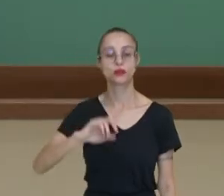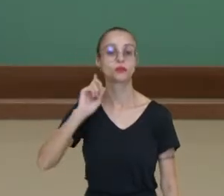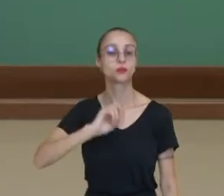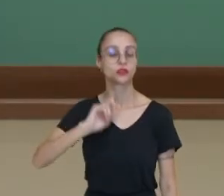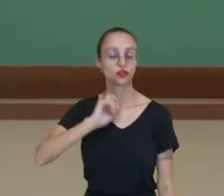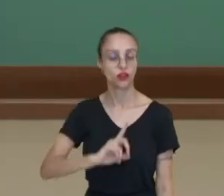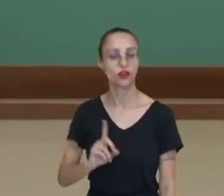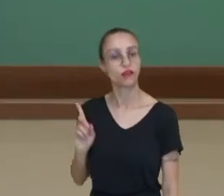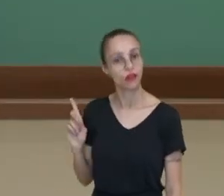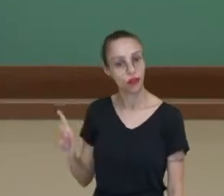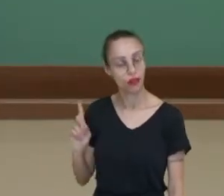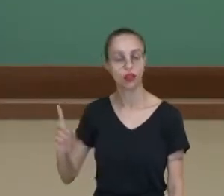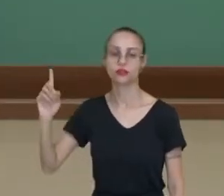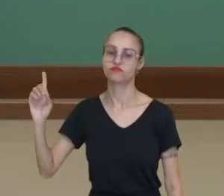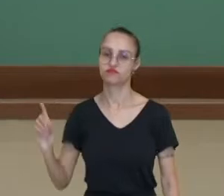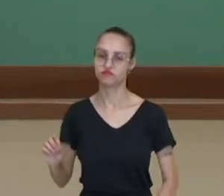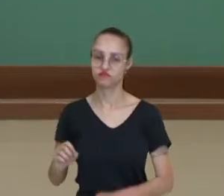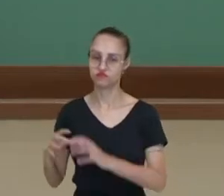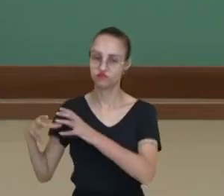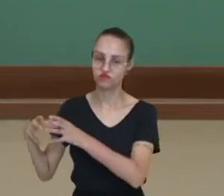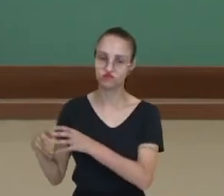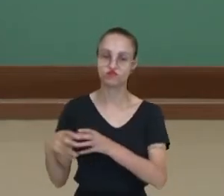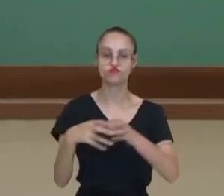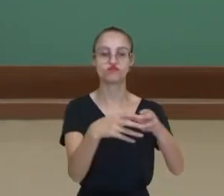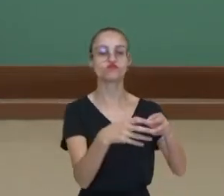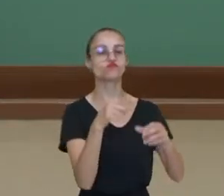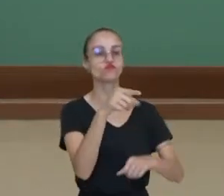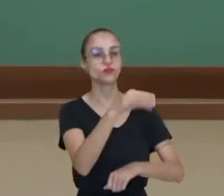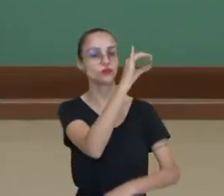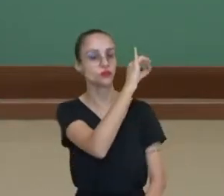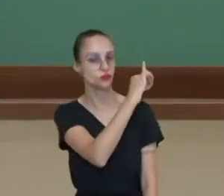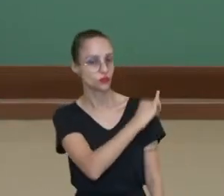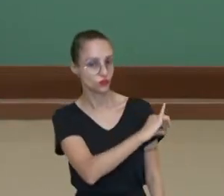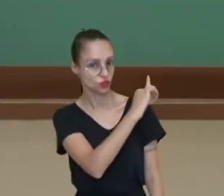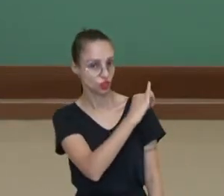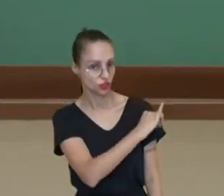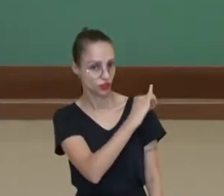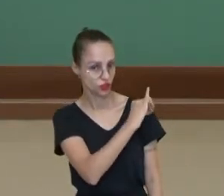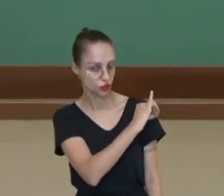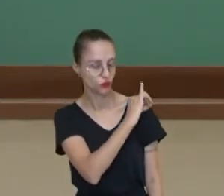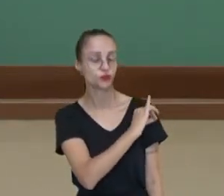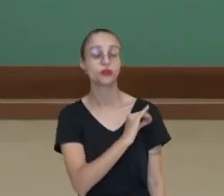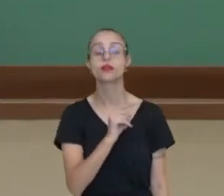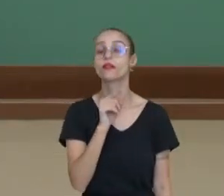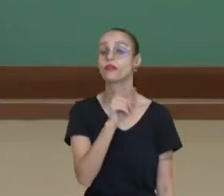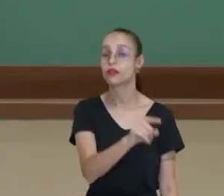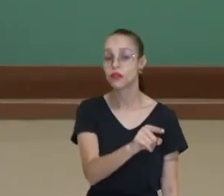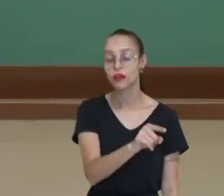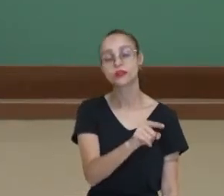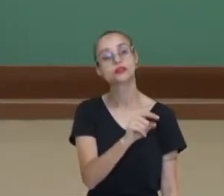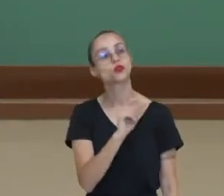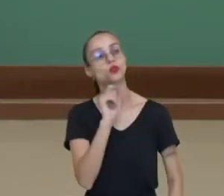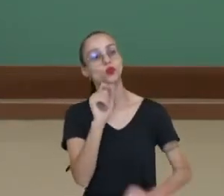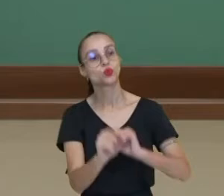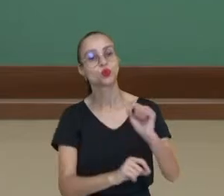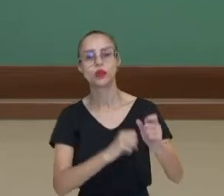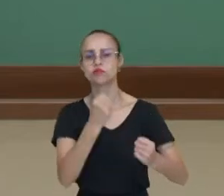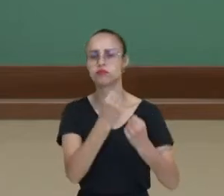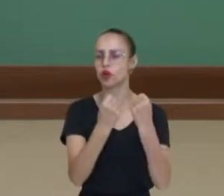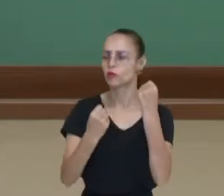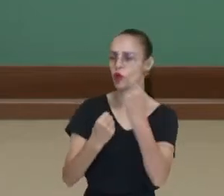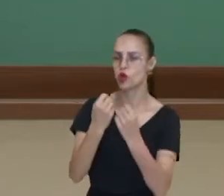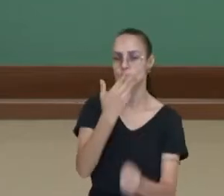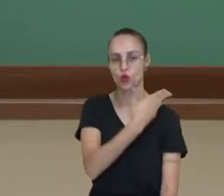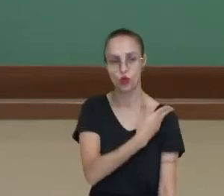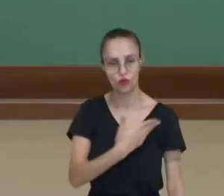ele se deslocou com as suas tropas até o Rio de Janeiro E neste meio do caminho foi apoiado por